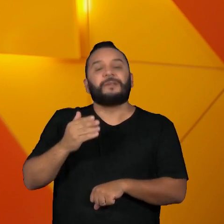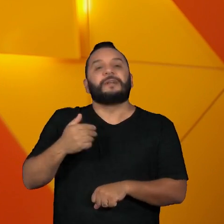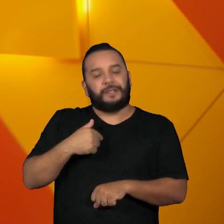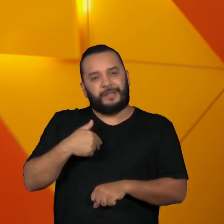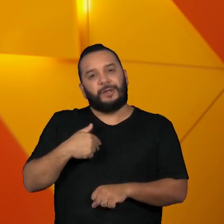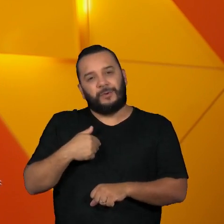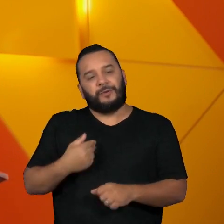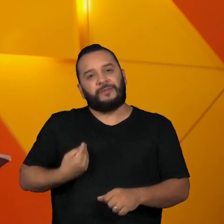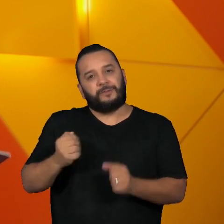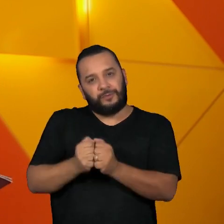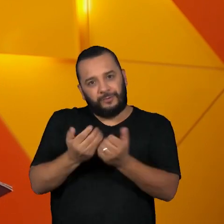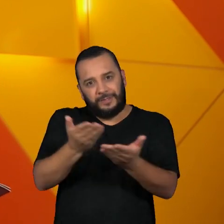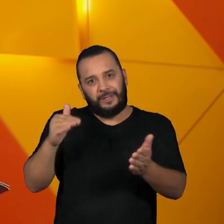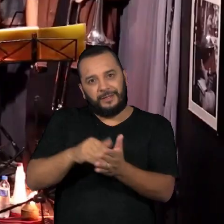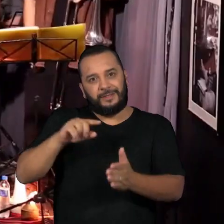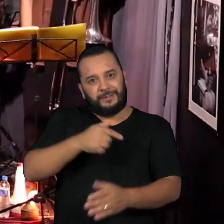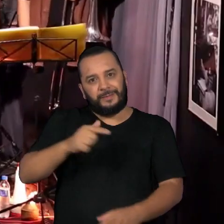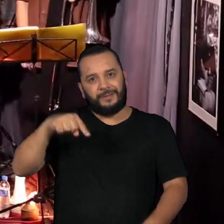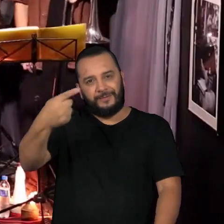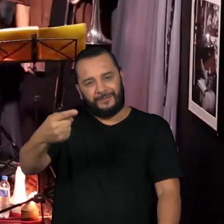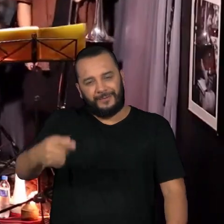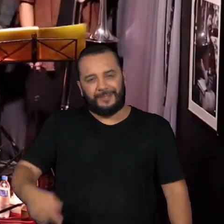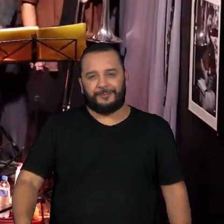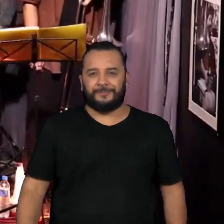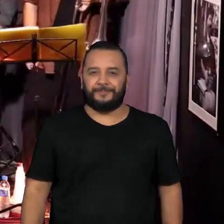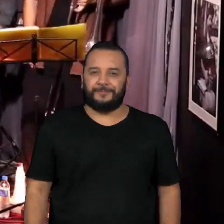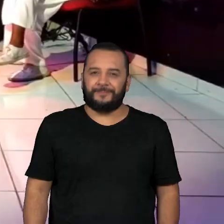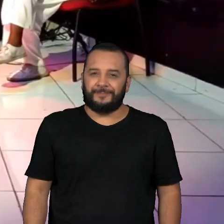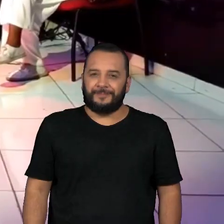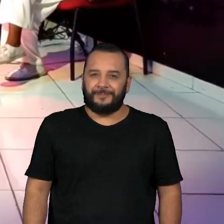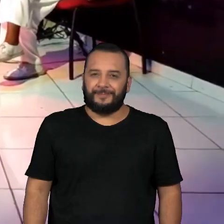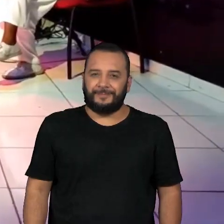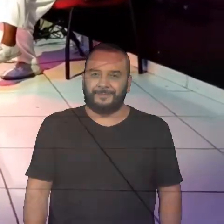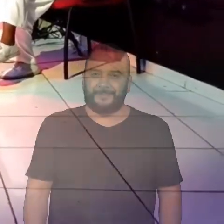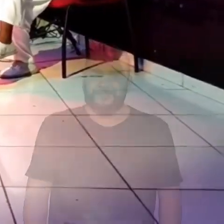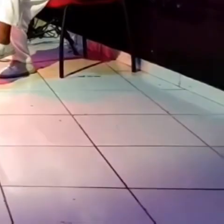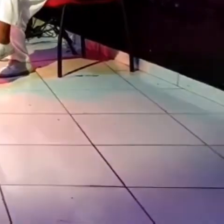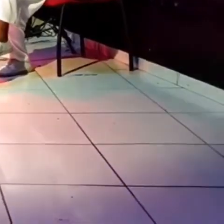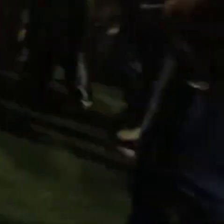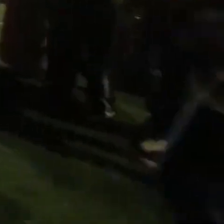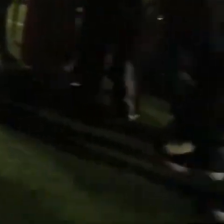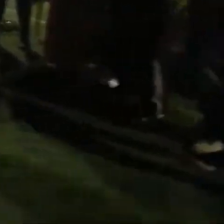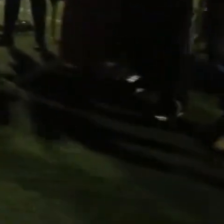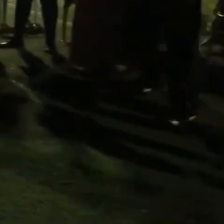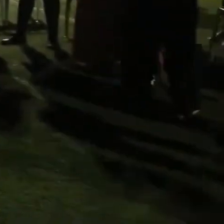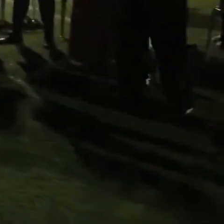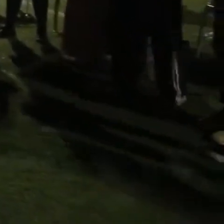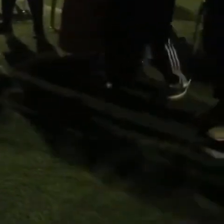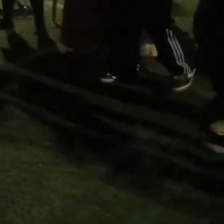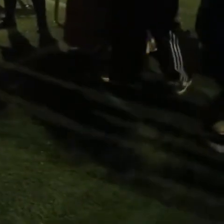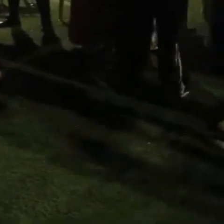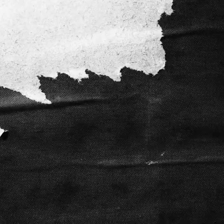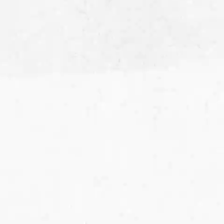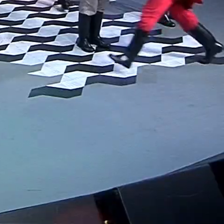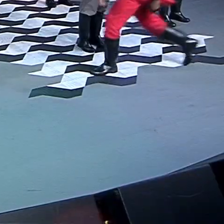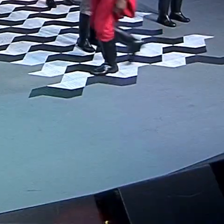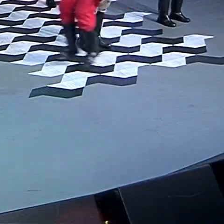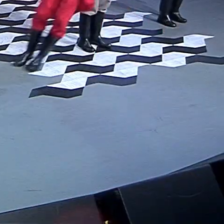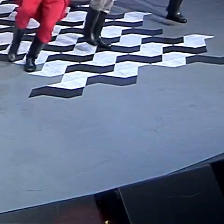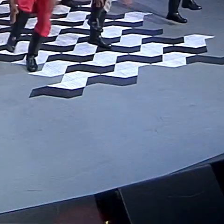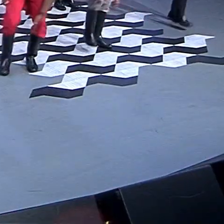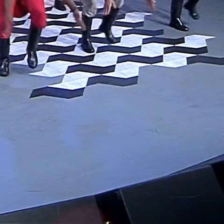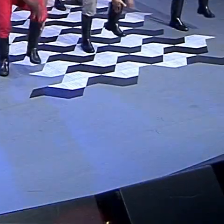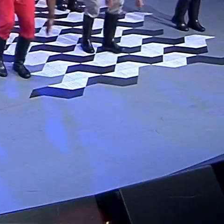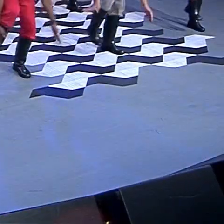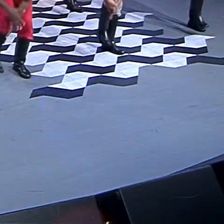estarei aqui. Até semana que vem. É coletivo, o que precisamos é união. É coletivo, mais amor